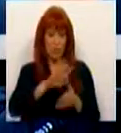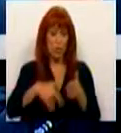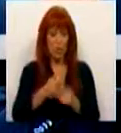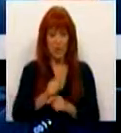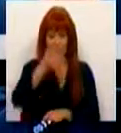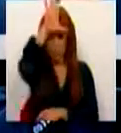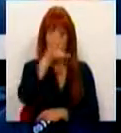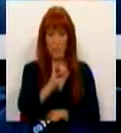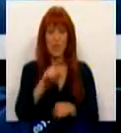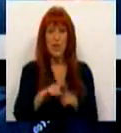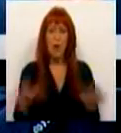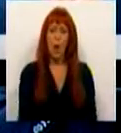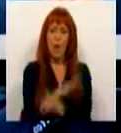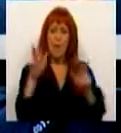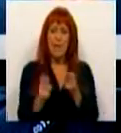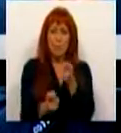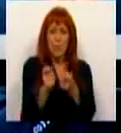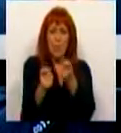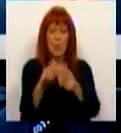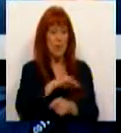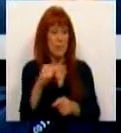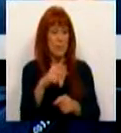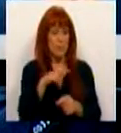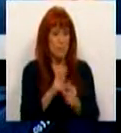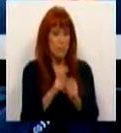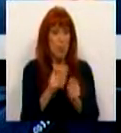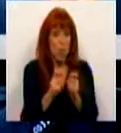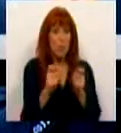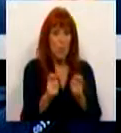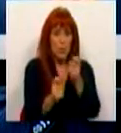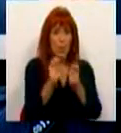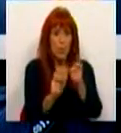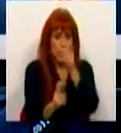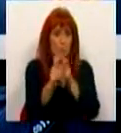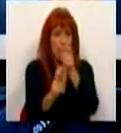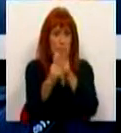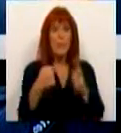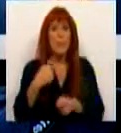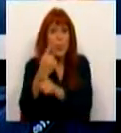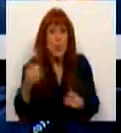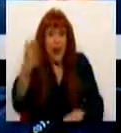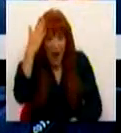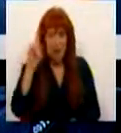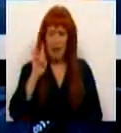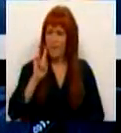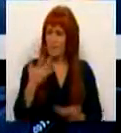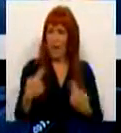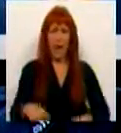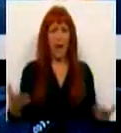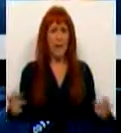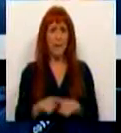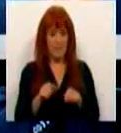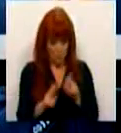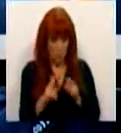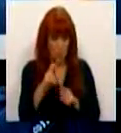Governo para o aumento progressivo do salário mínimo nacional. Porque achamos que é essencial que